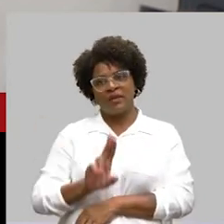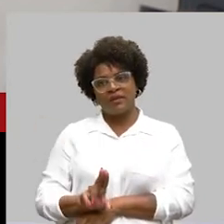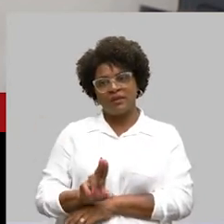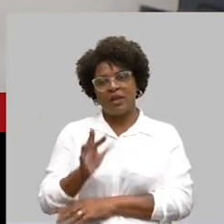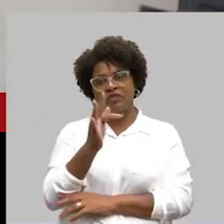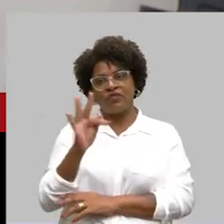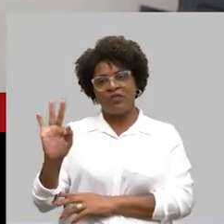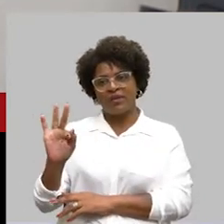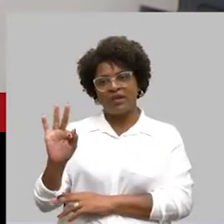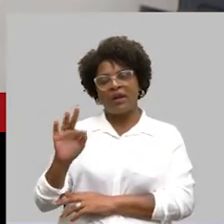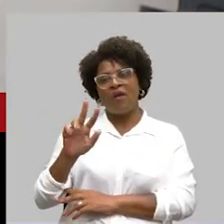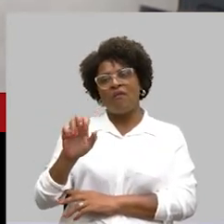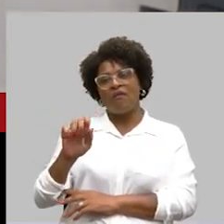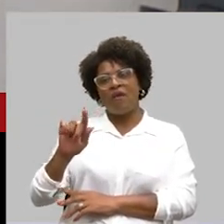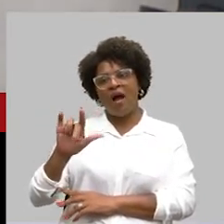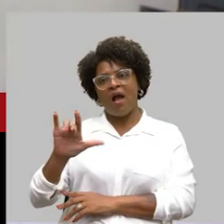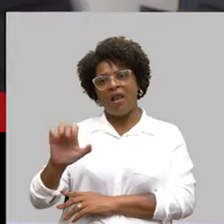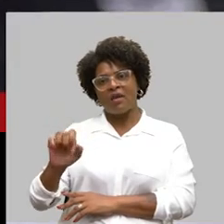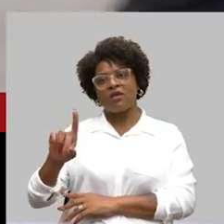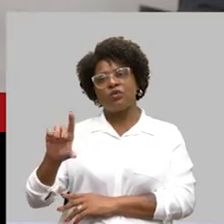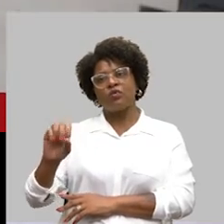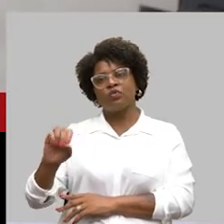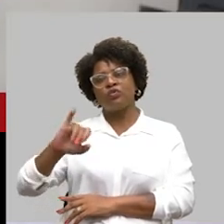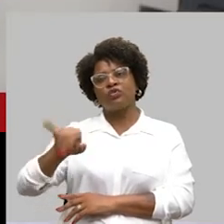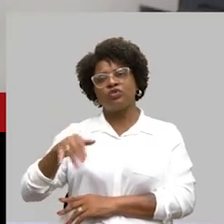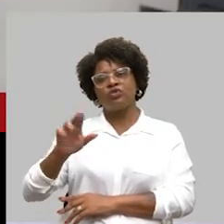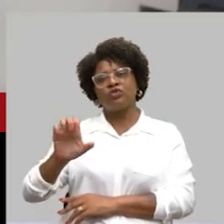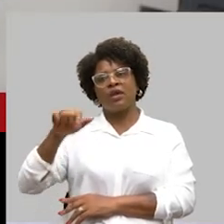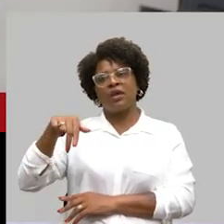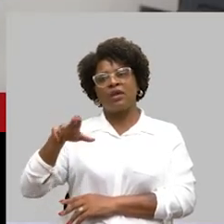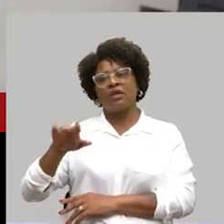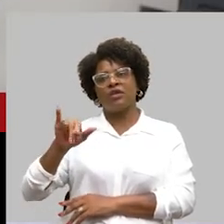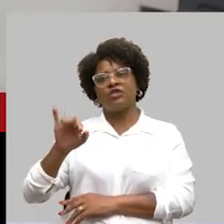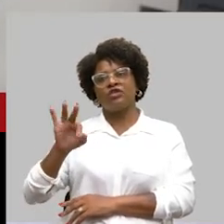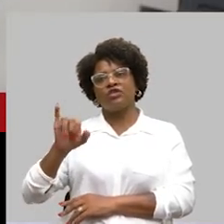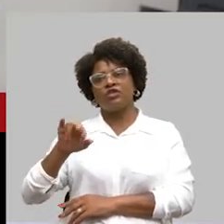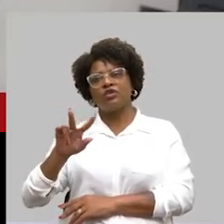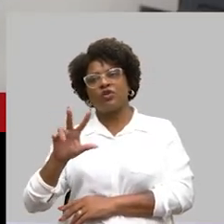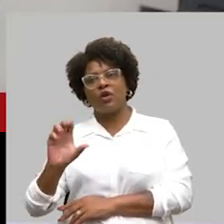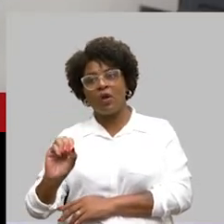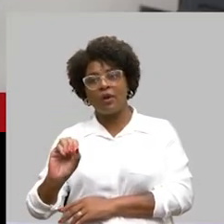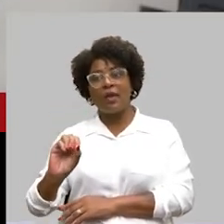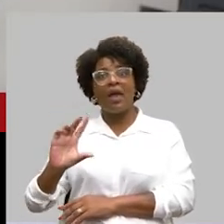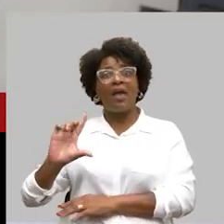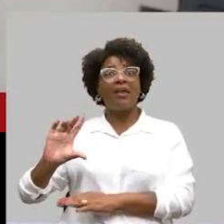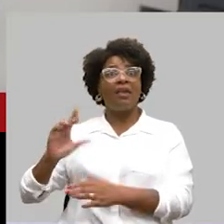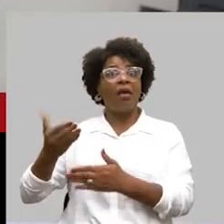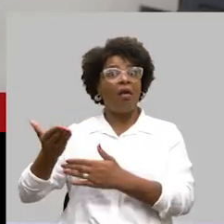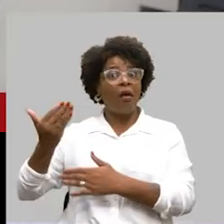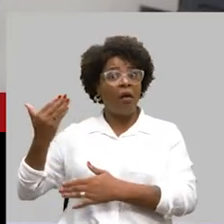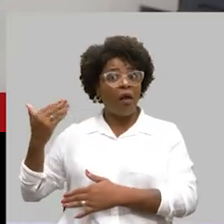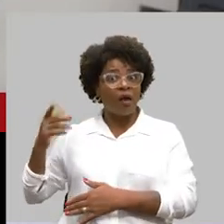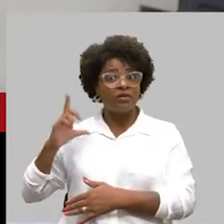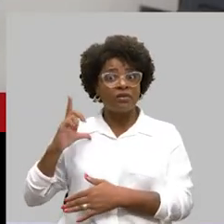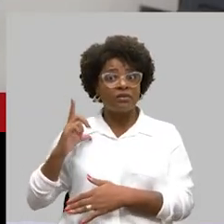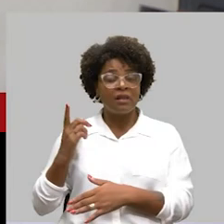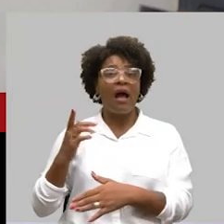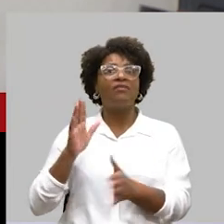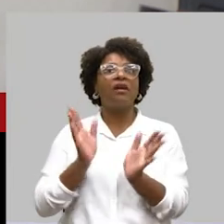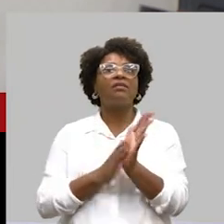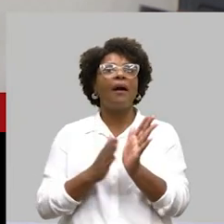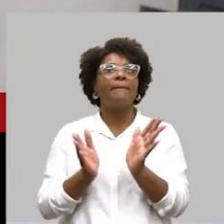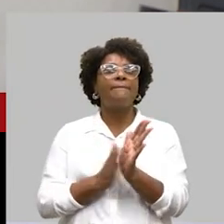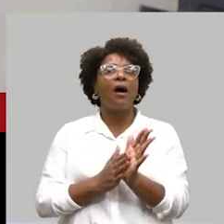jequ e Mucuri que até outro dia estava na mão do golpismo e o Heron junto com toda a comunidade